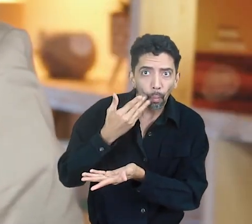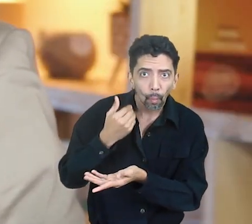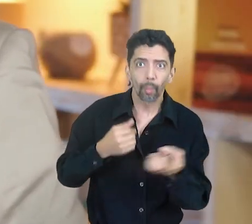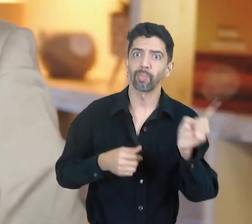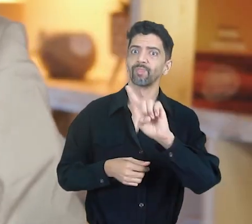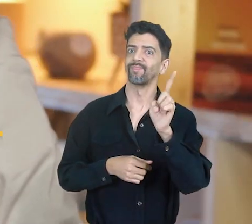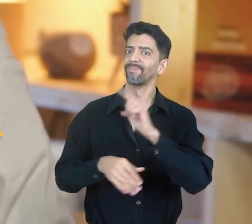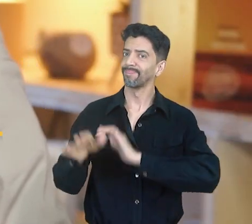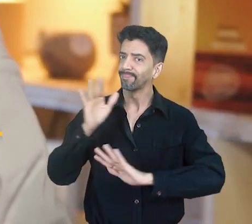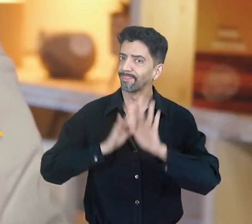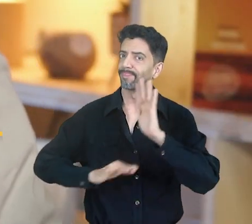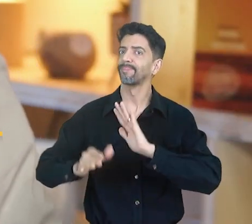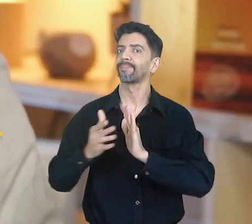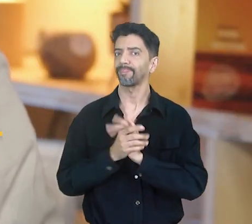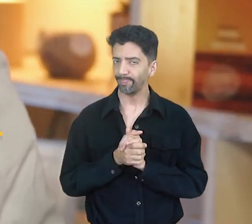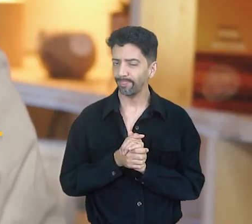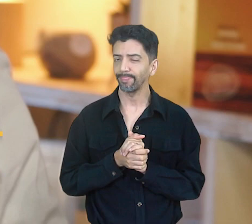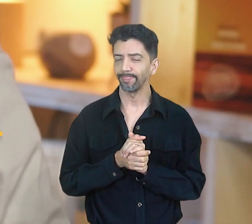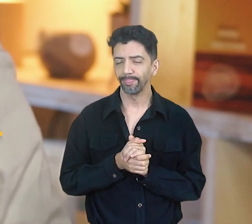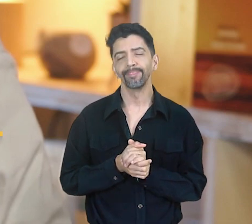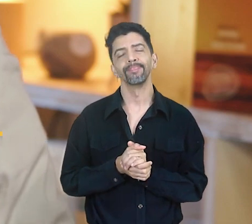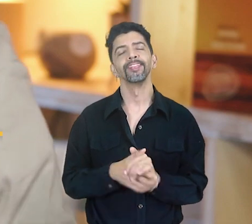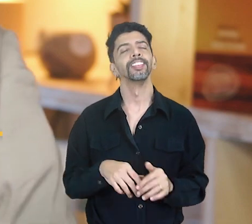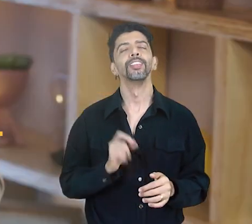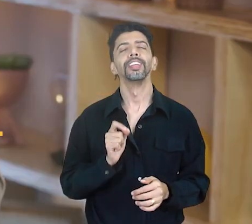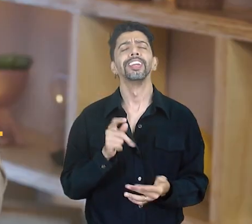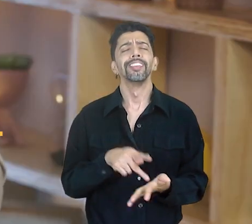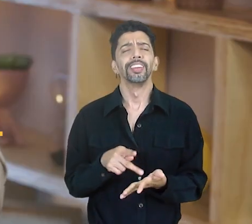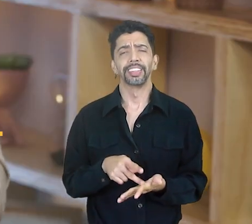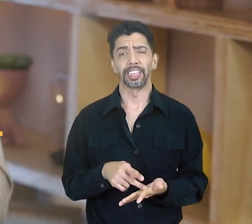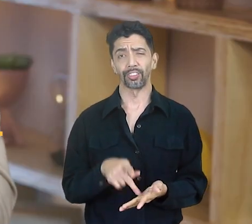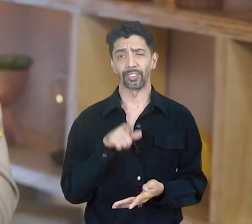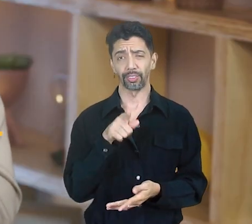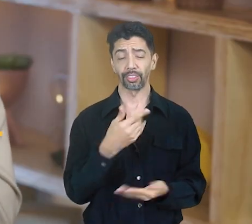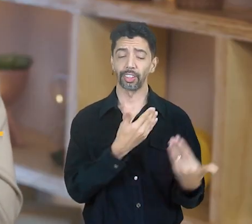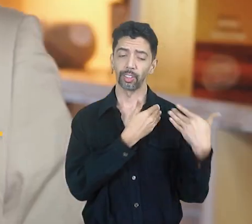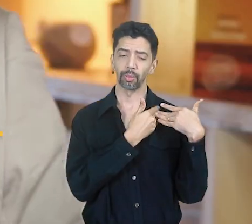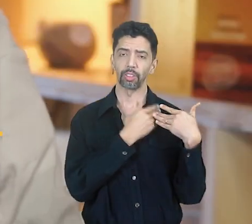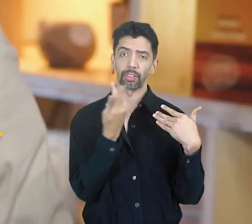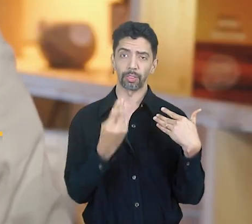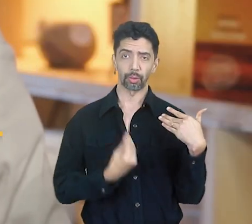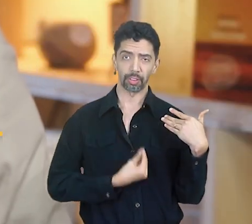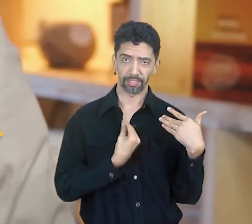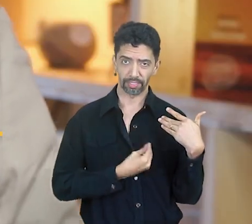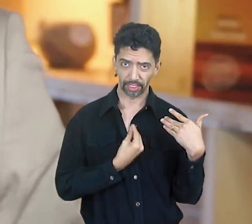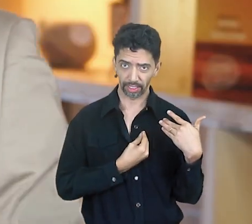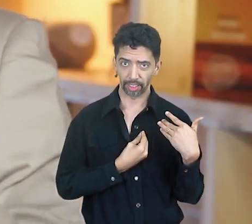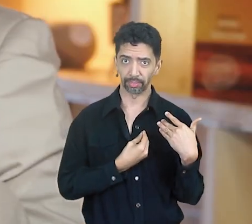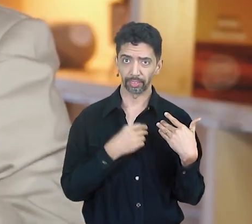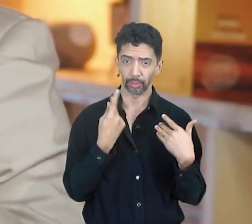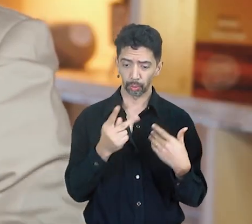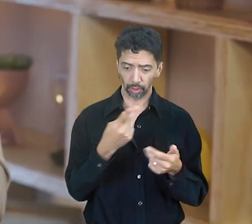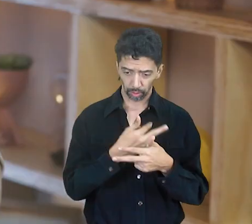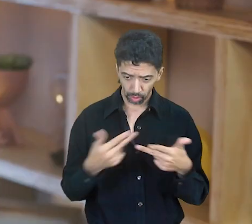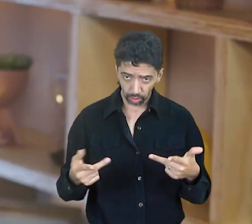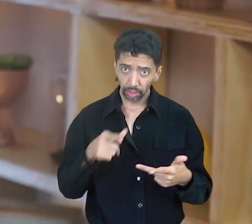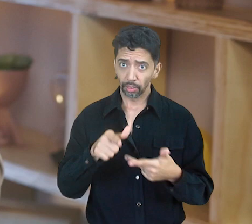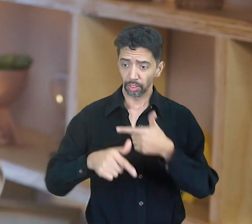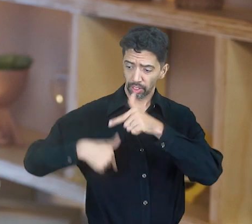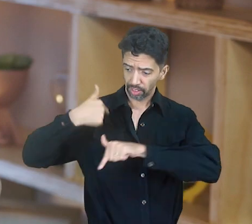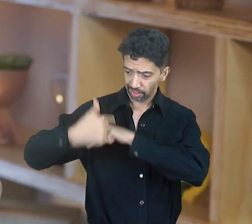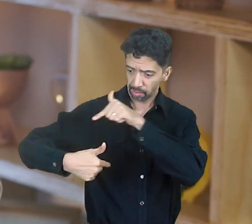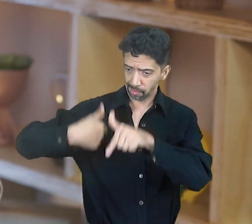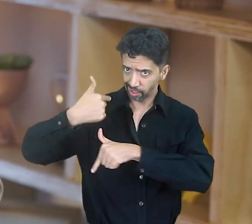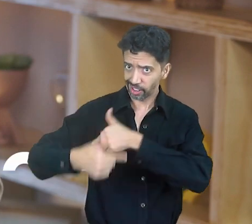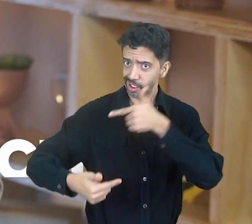só. Você é dono do seu destino. Você é dono dos seus números. Você é que trabalha e ganha. Por isso,